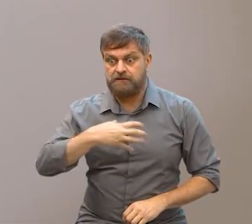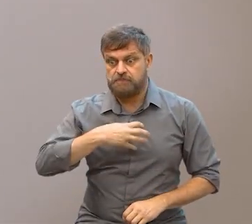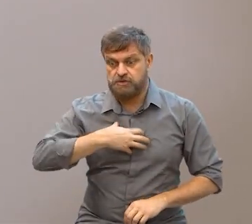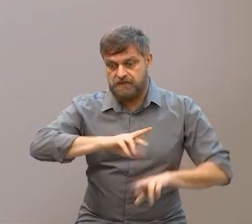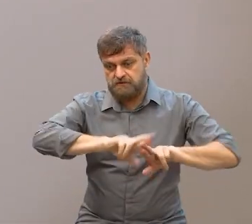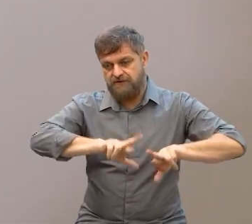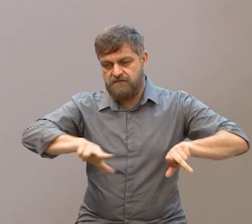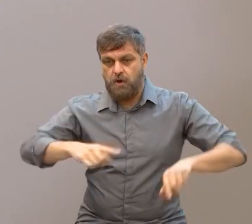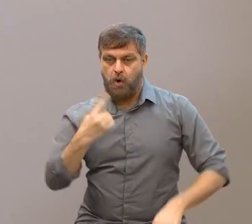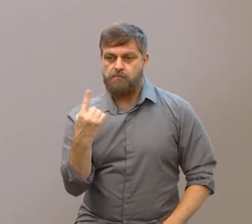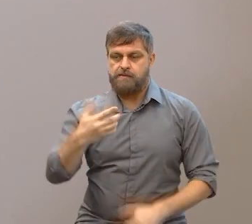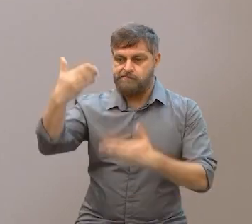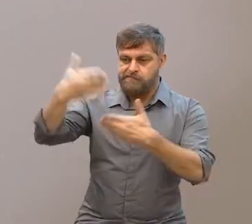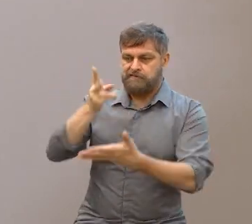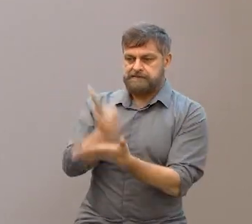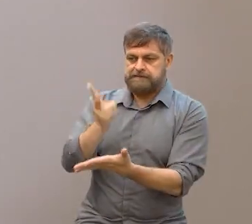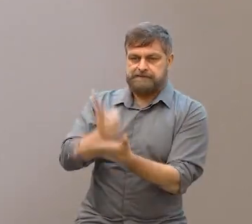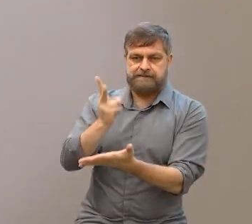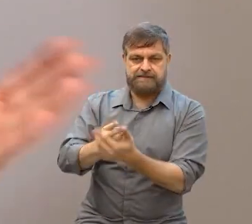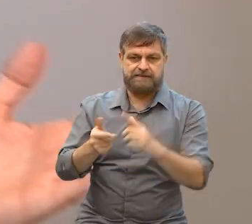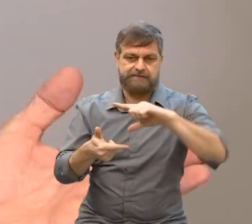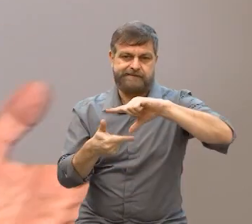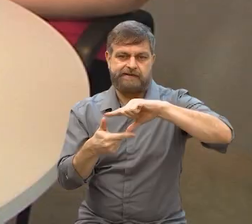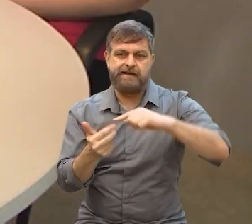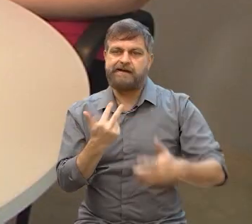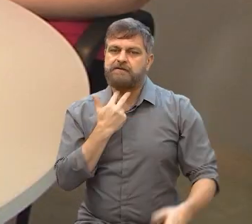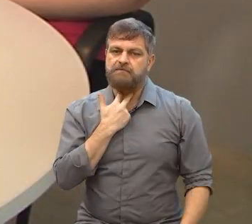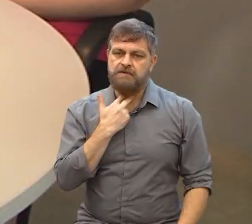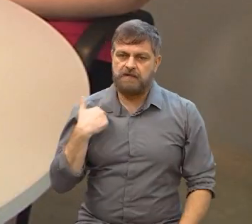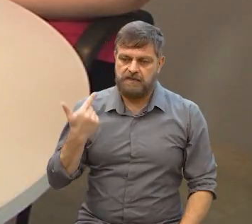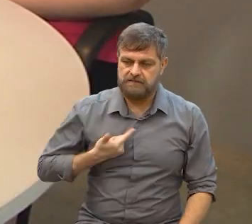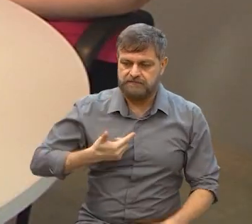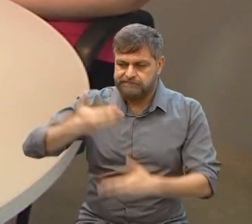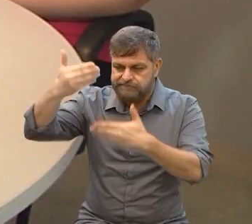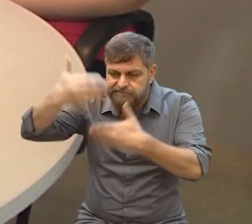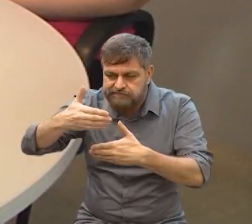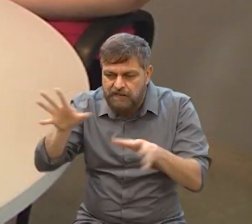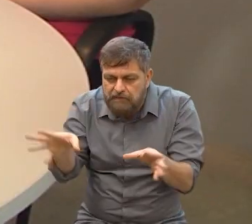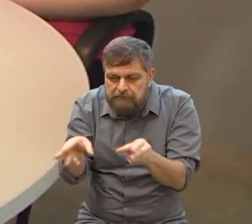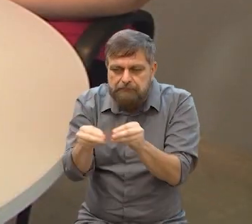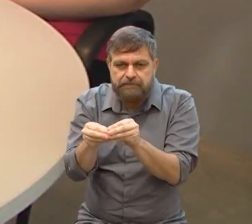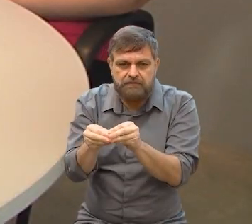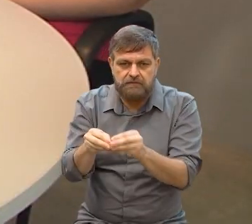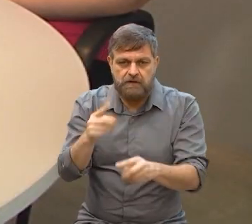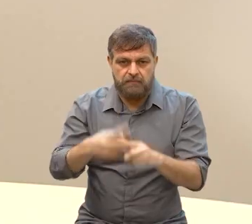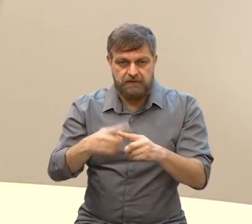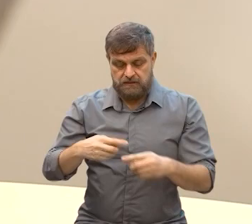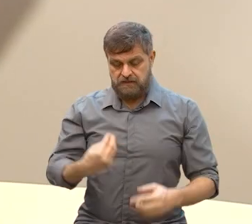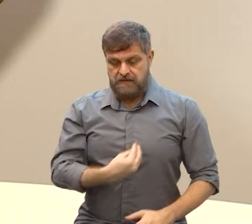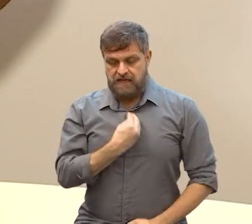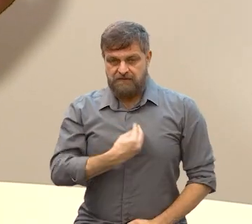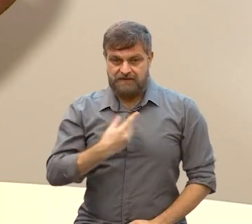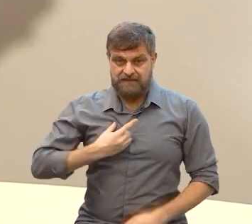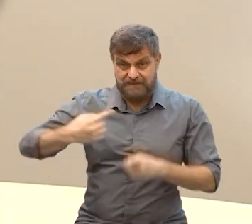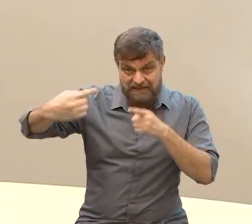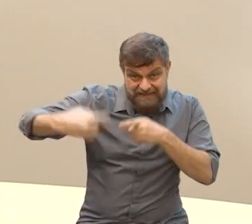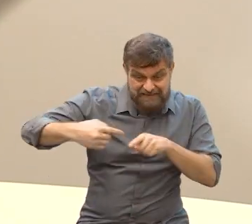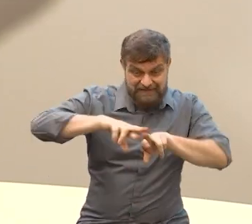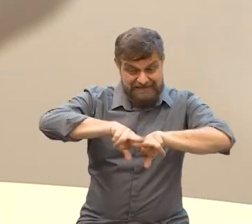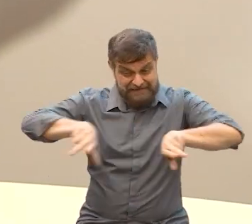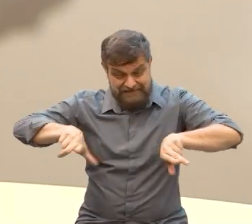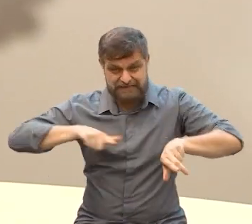mas também só um não dá. Porque aí, como já conversamos, ele é muito reducionista. Porque assim, a vida é cheia de desafios,